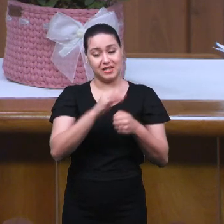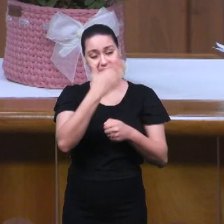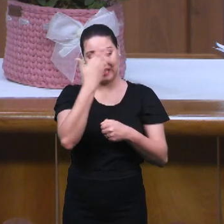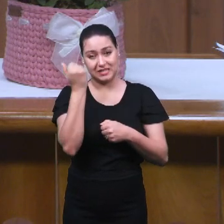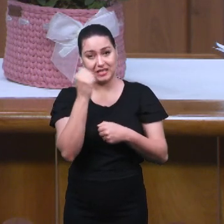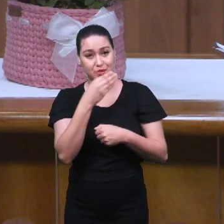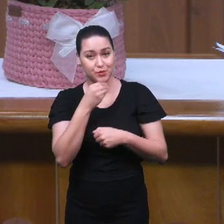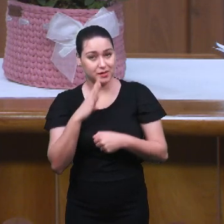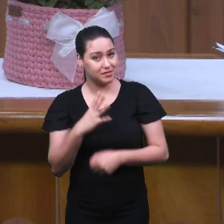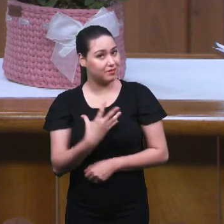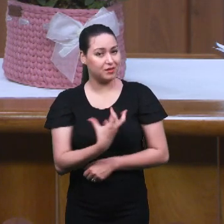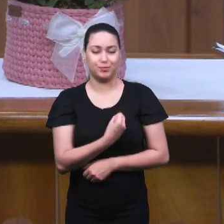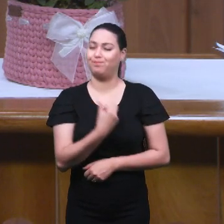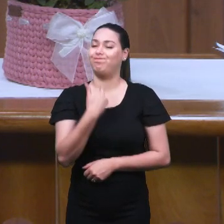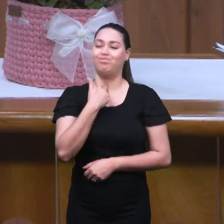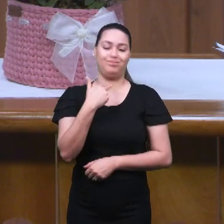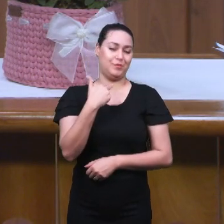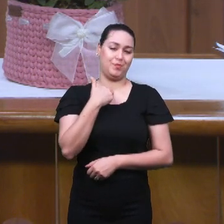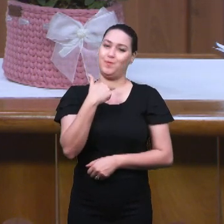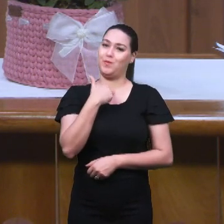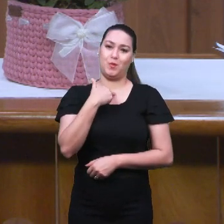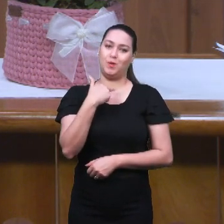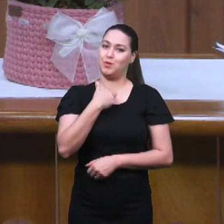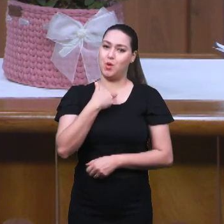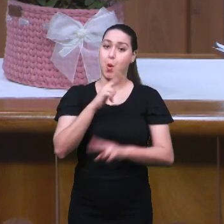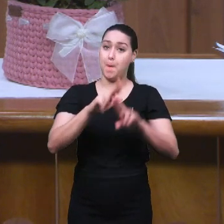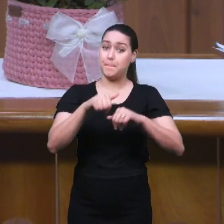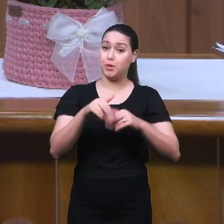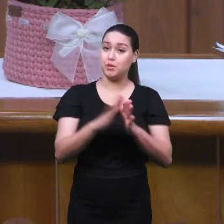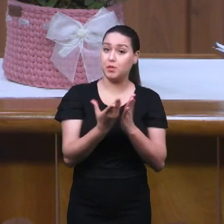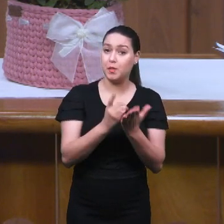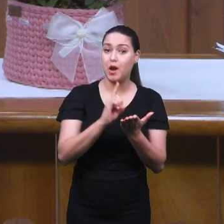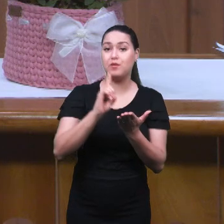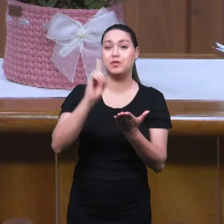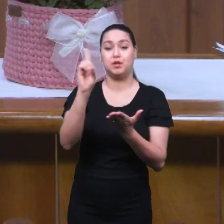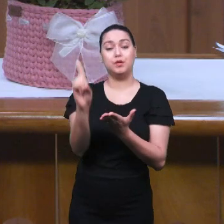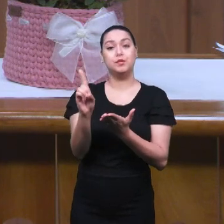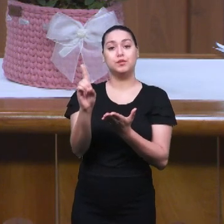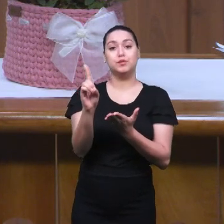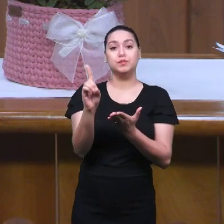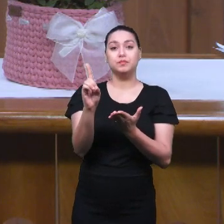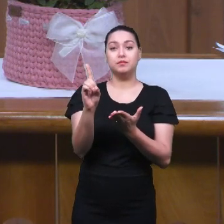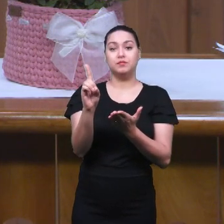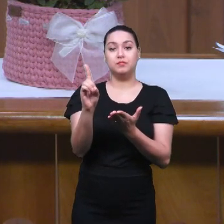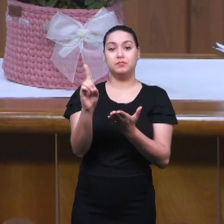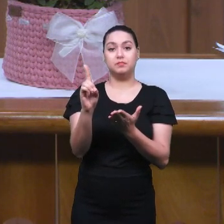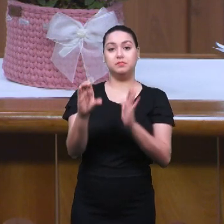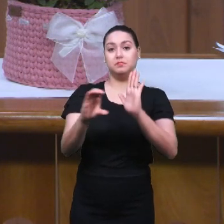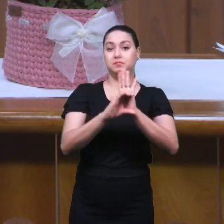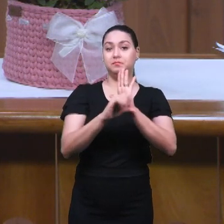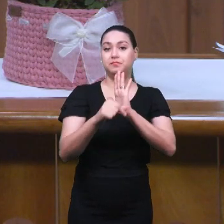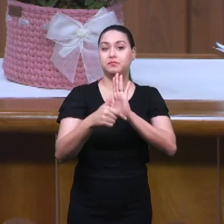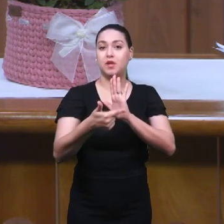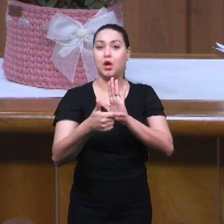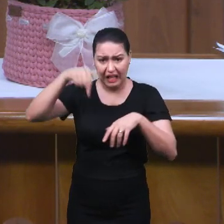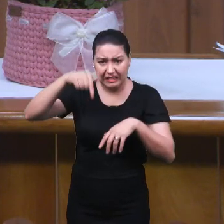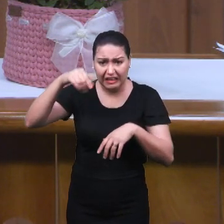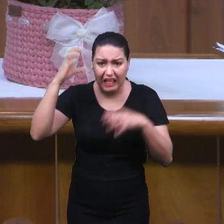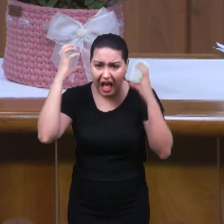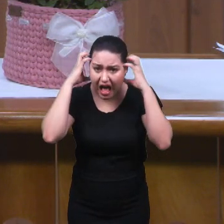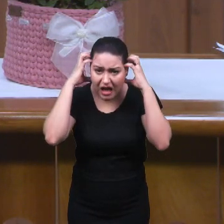acontecer. E é por isso que nós estamos aqui na palavra. Ó, nós só vamos sair daqui do capítulo 2 depois de todo mundo entender